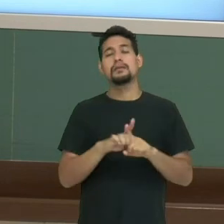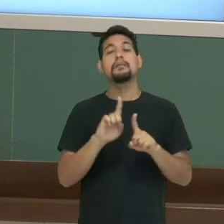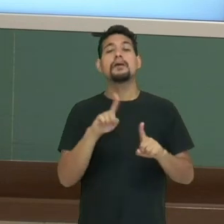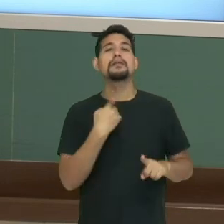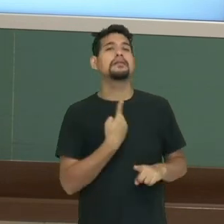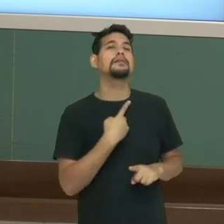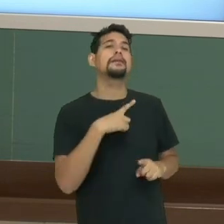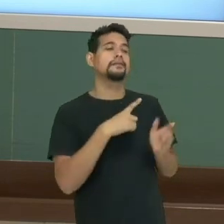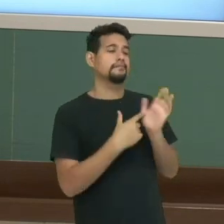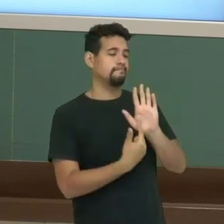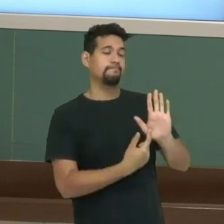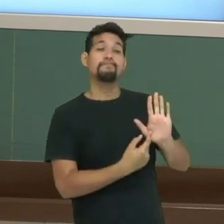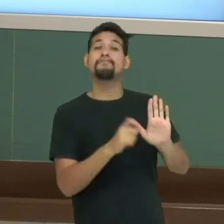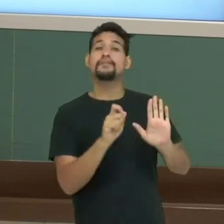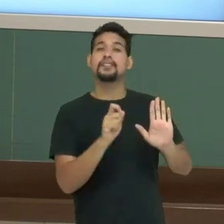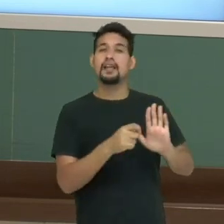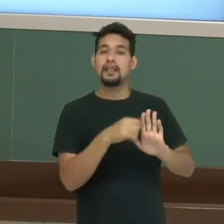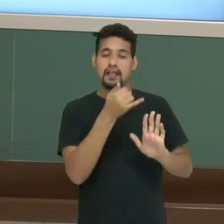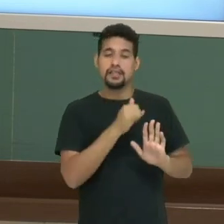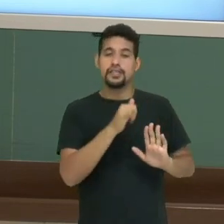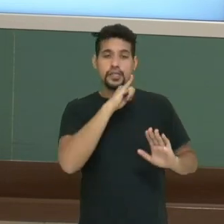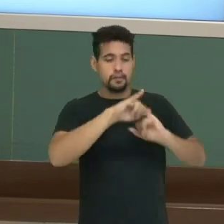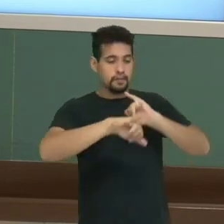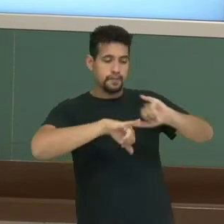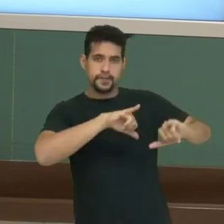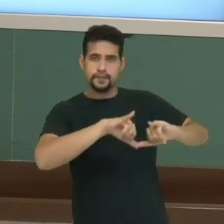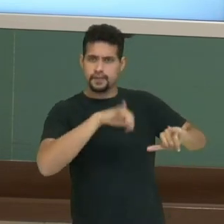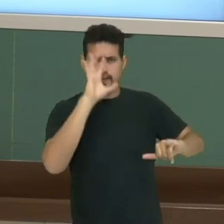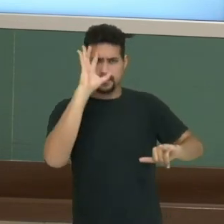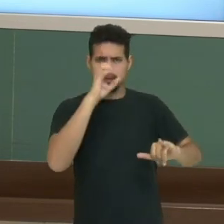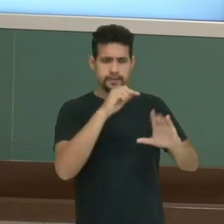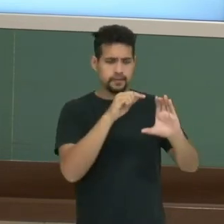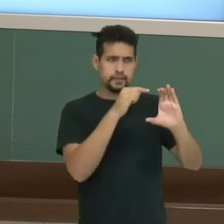ter o aparecimento da energia química.